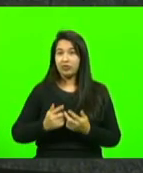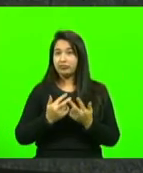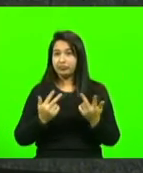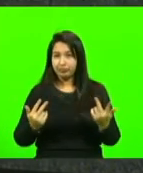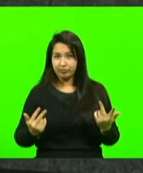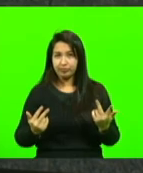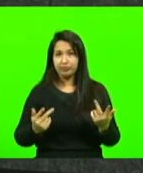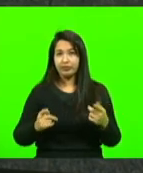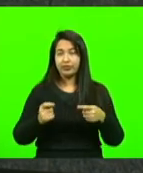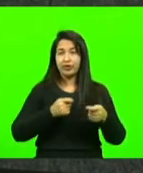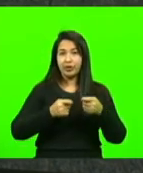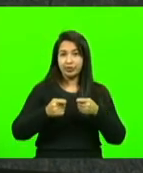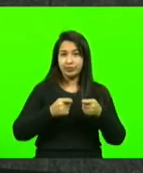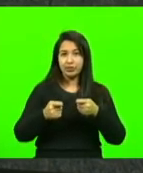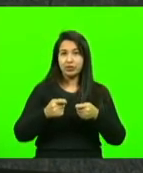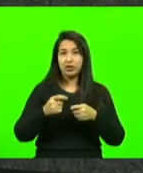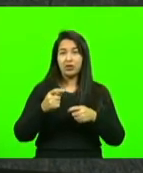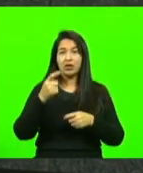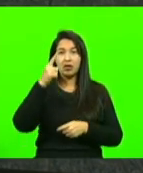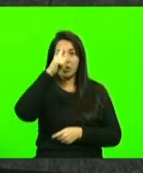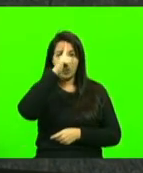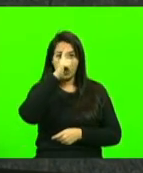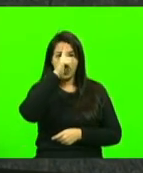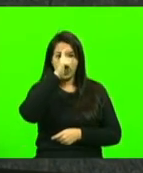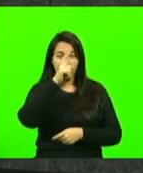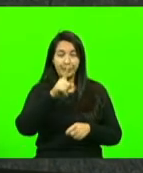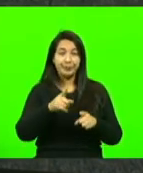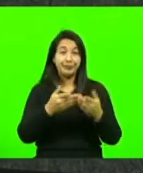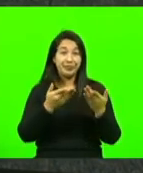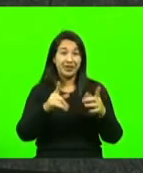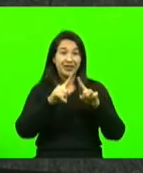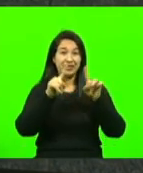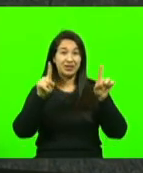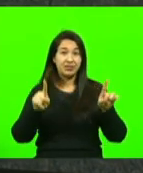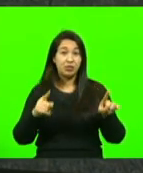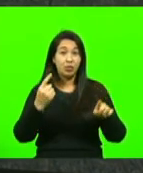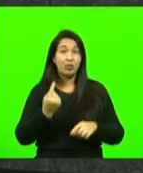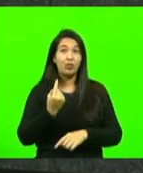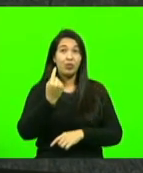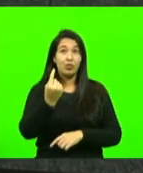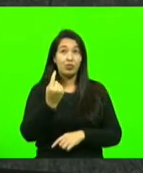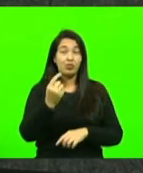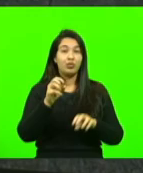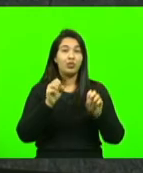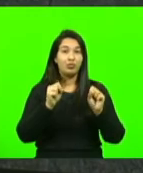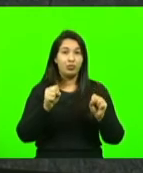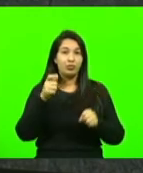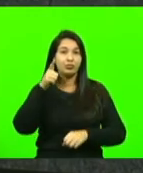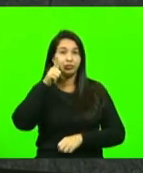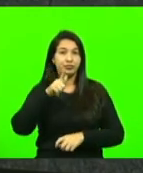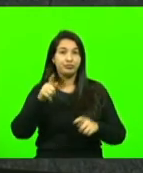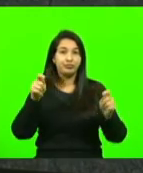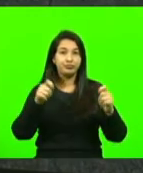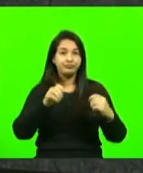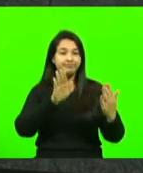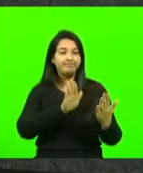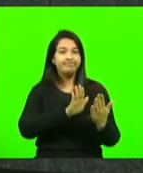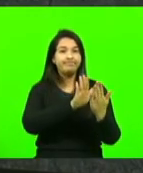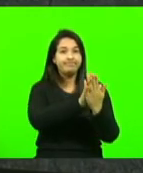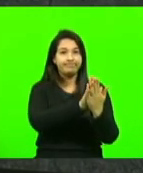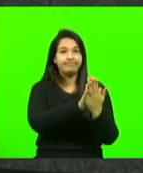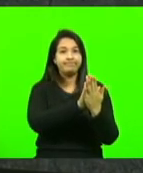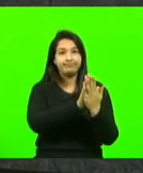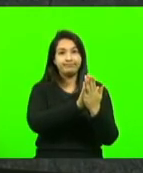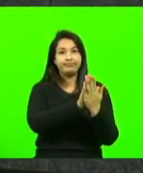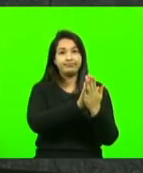administrar administrar esses hospitais e os servidores são os únicos É de fato conseguem bater de frente